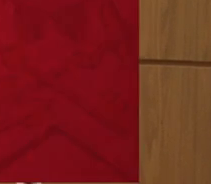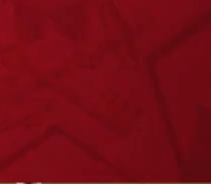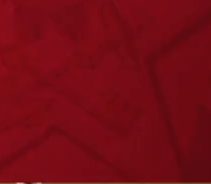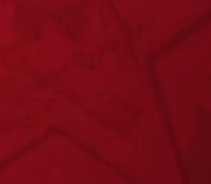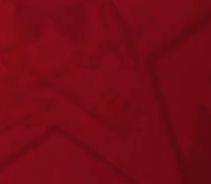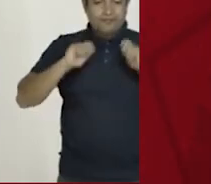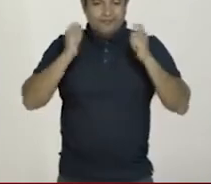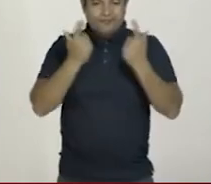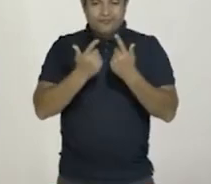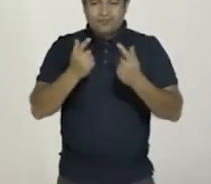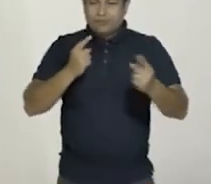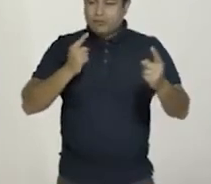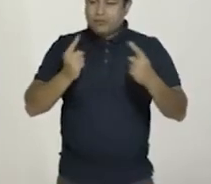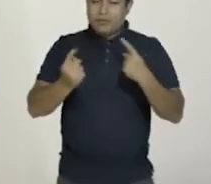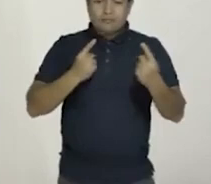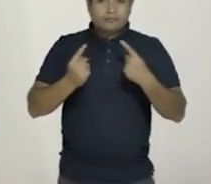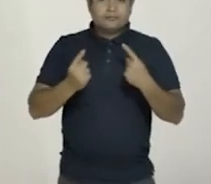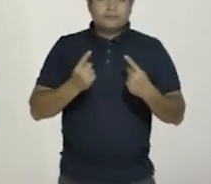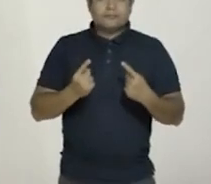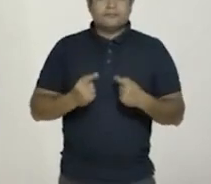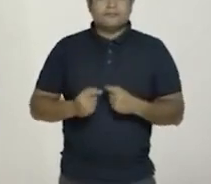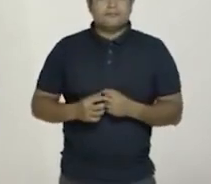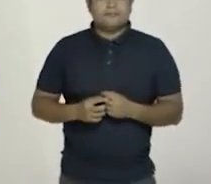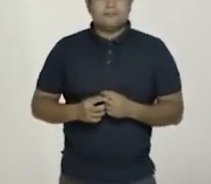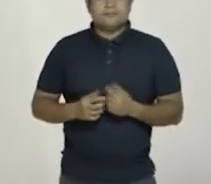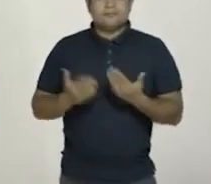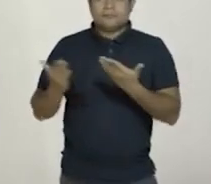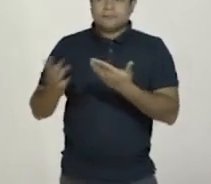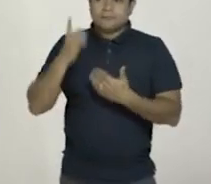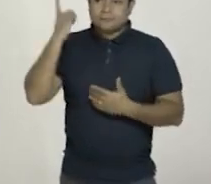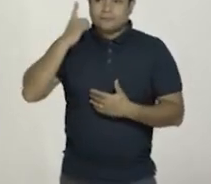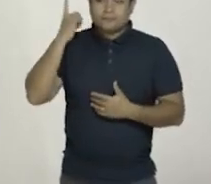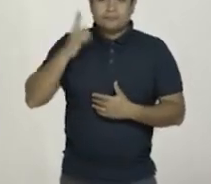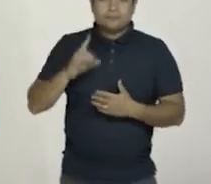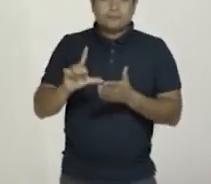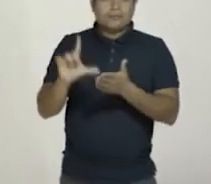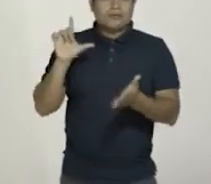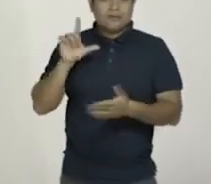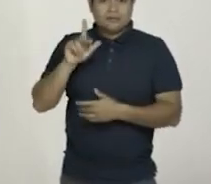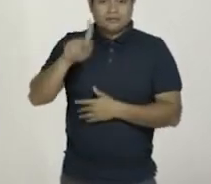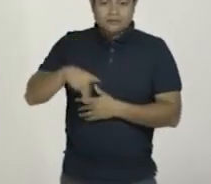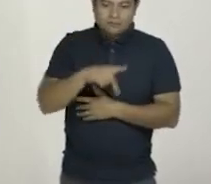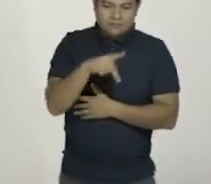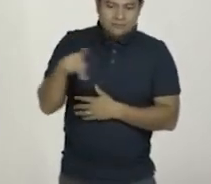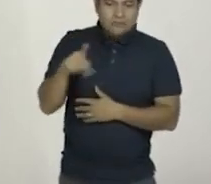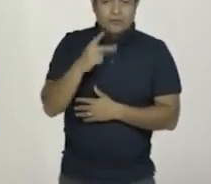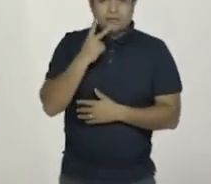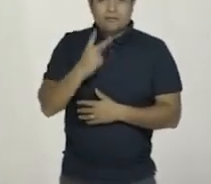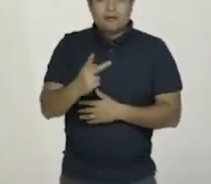da Amazônia Deputado hoje no dia da Amazônia